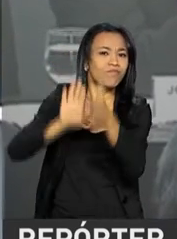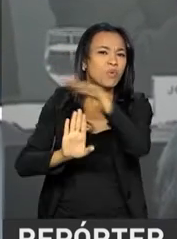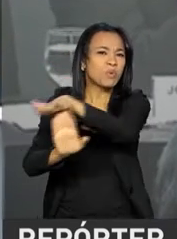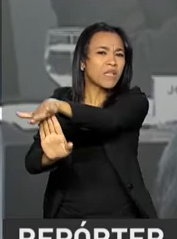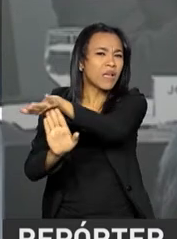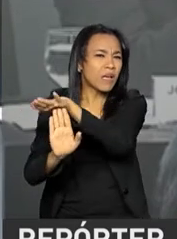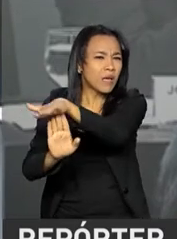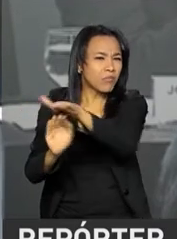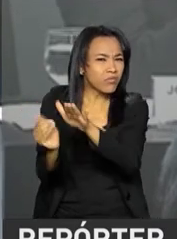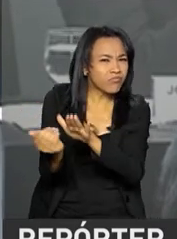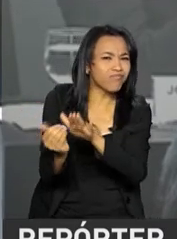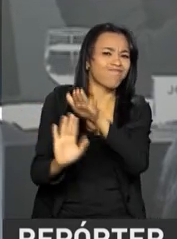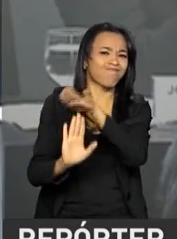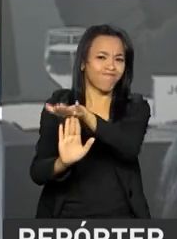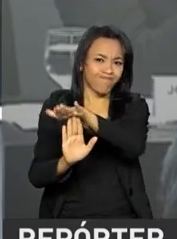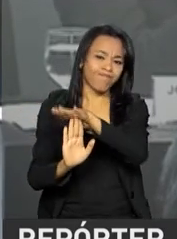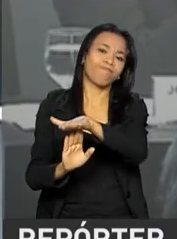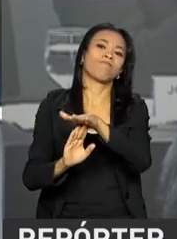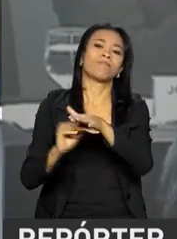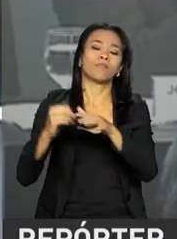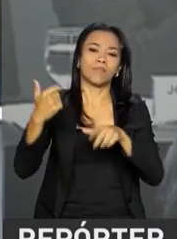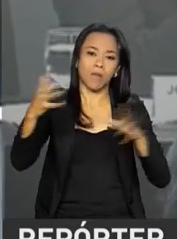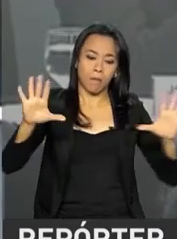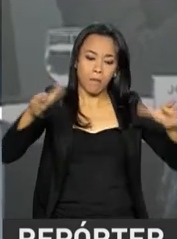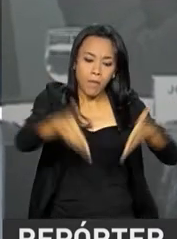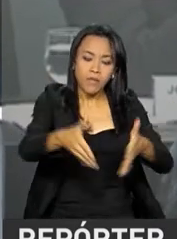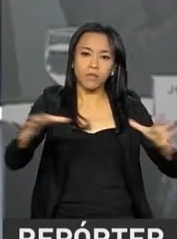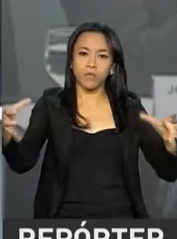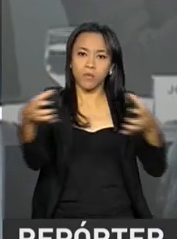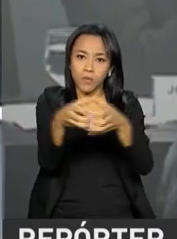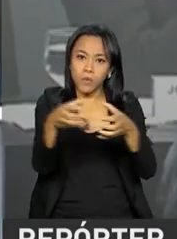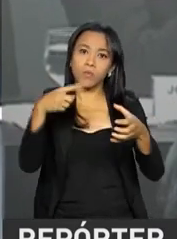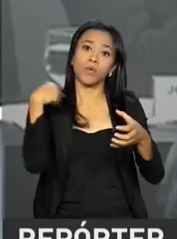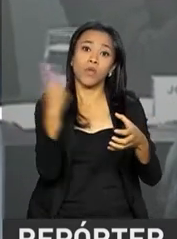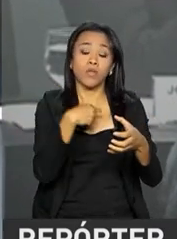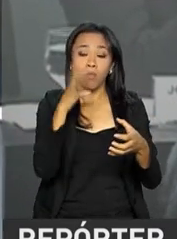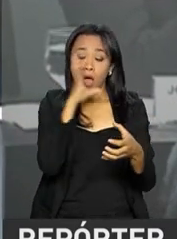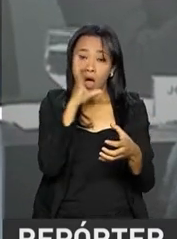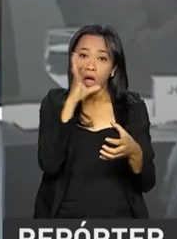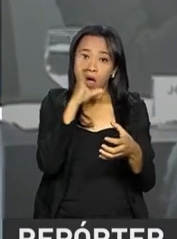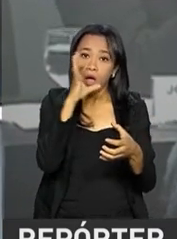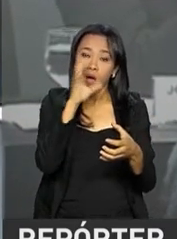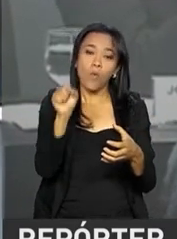fizemos com firmeza e o estamos a fazer porque o que estamos a assistir